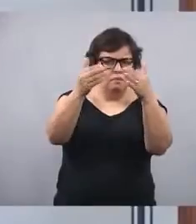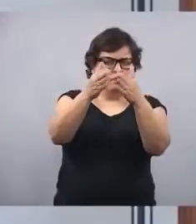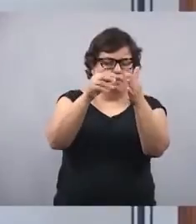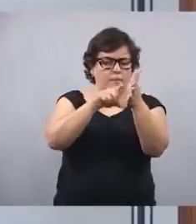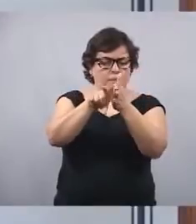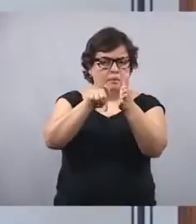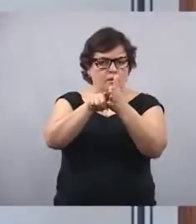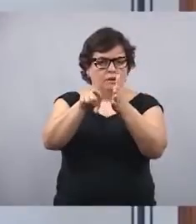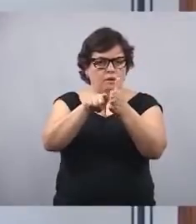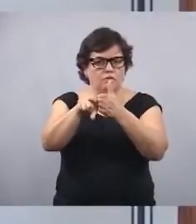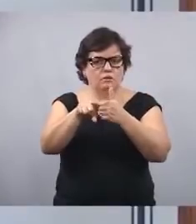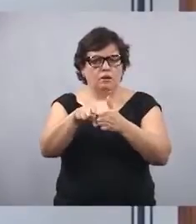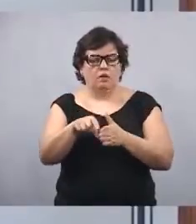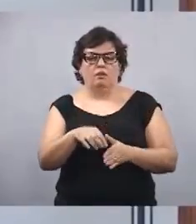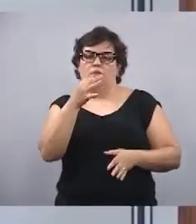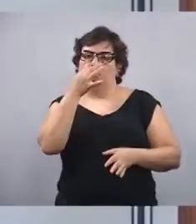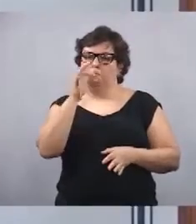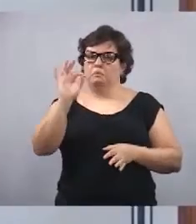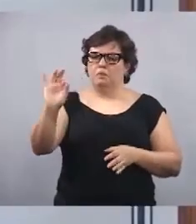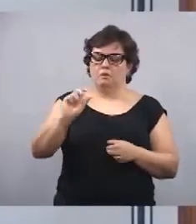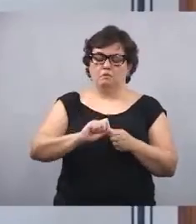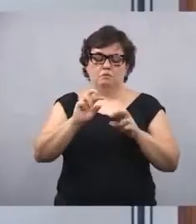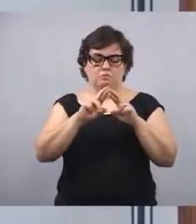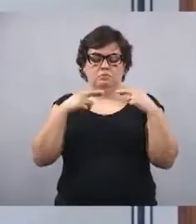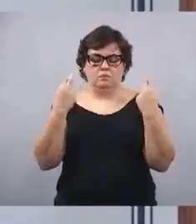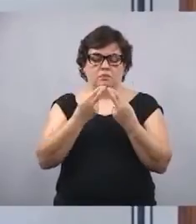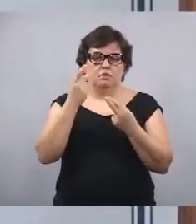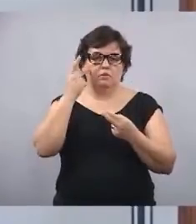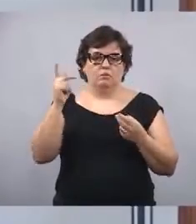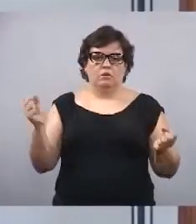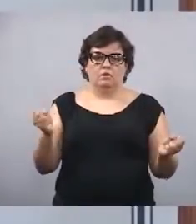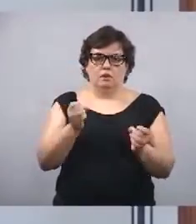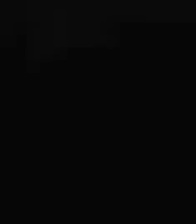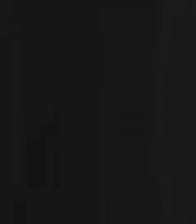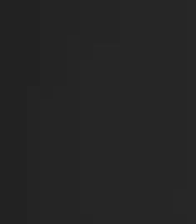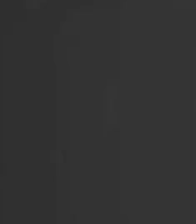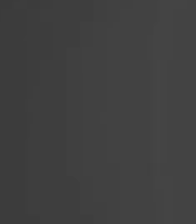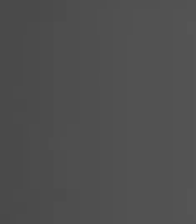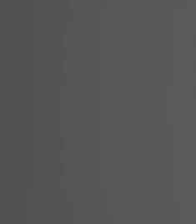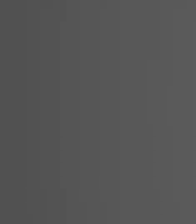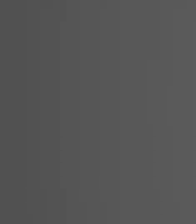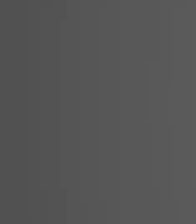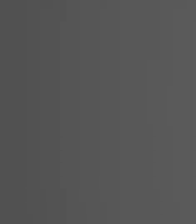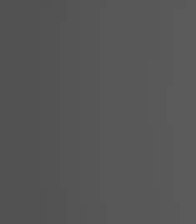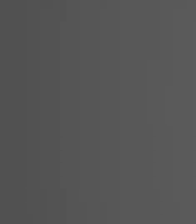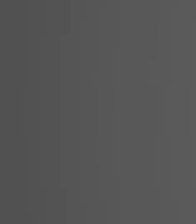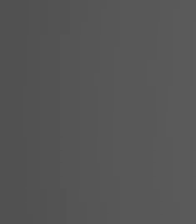a sugerir, a fazer reuniões para a gente resolver esse problema de uma vez por todas. Música.